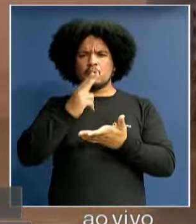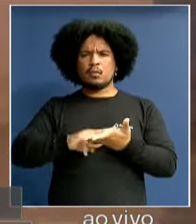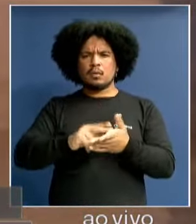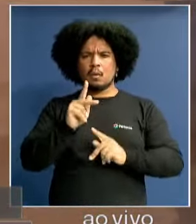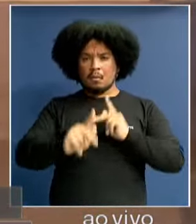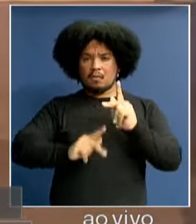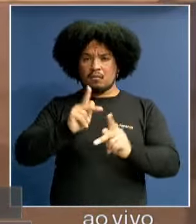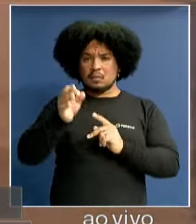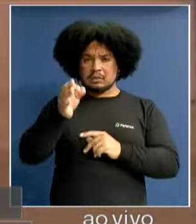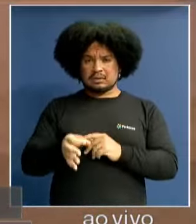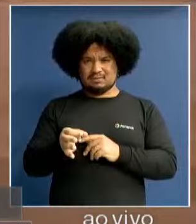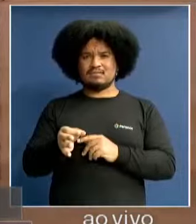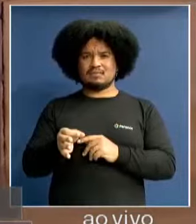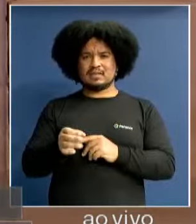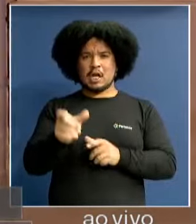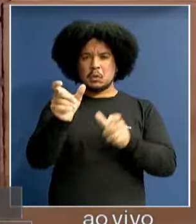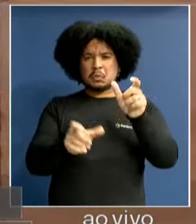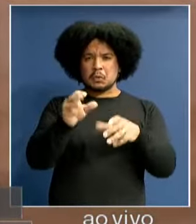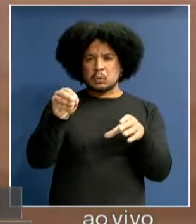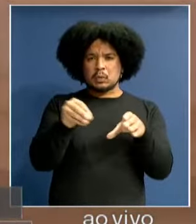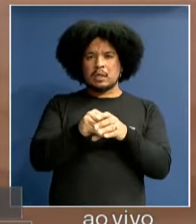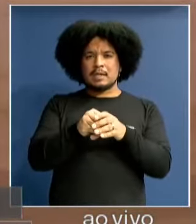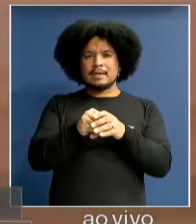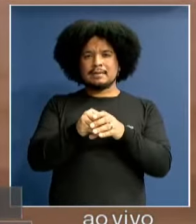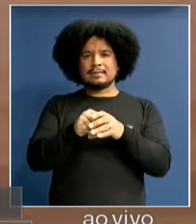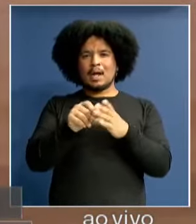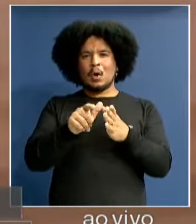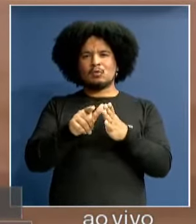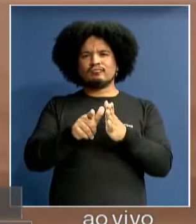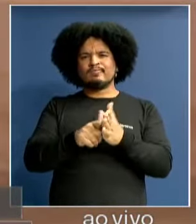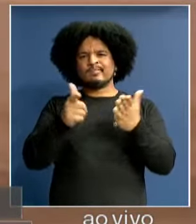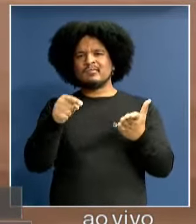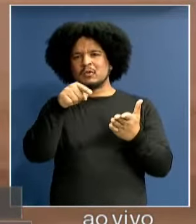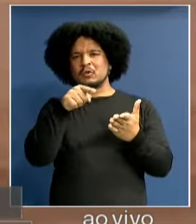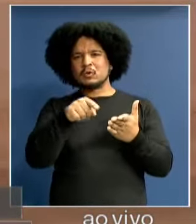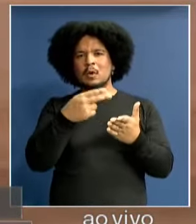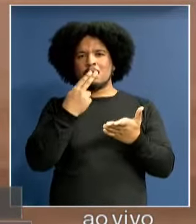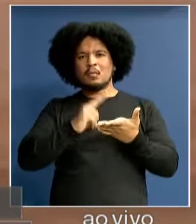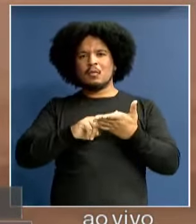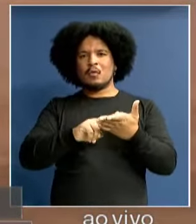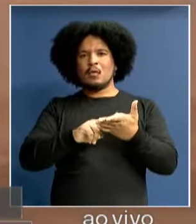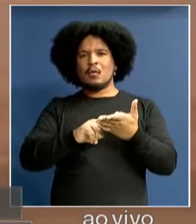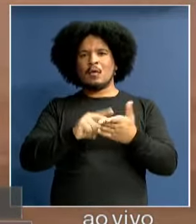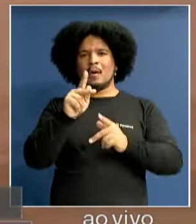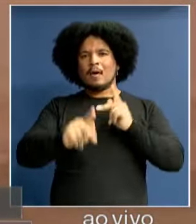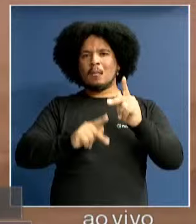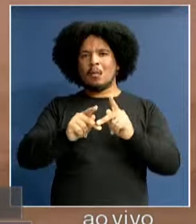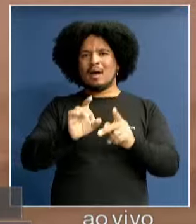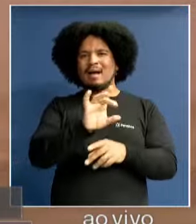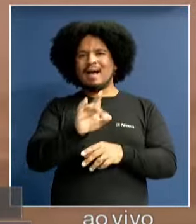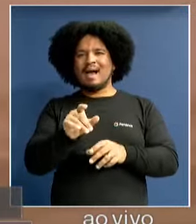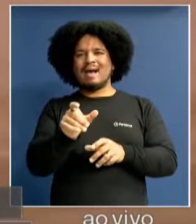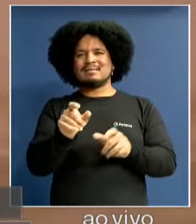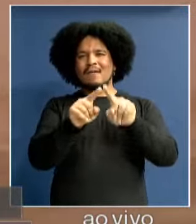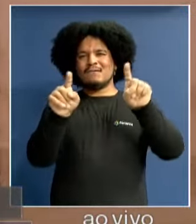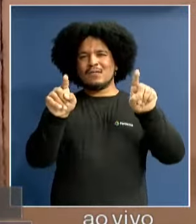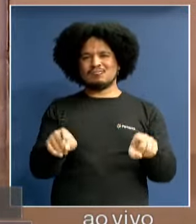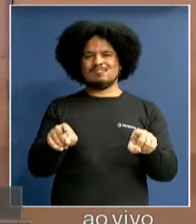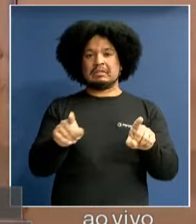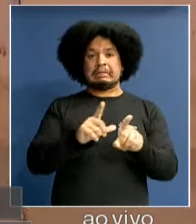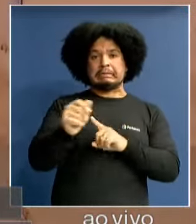né? Pessoal aí de dentro do jornal. Correio do Povo, ó. Saindo, os funcionários saindo aí,